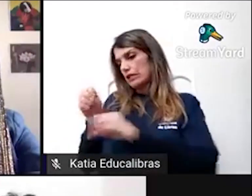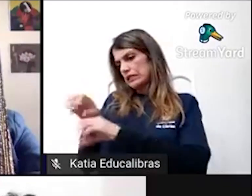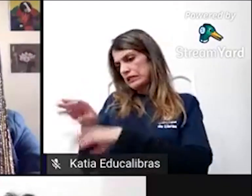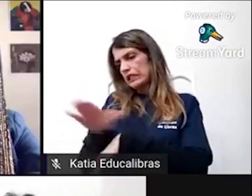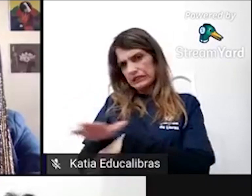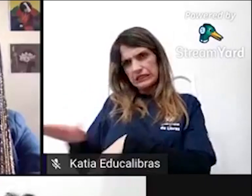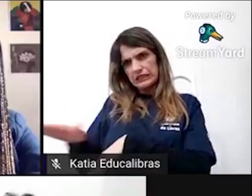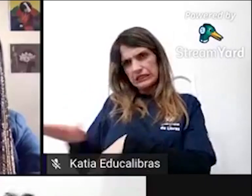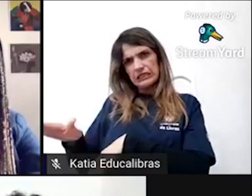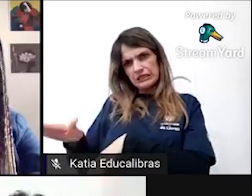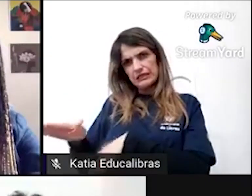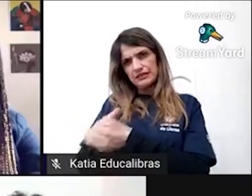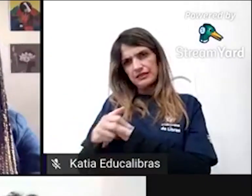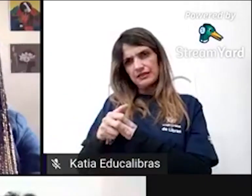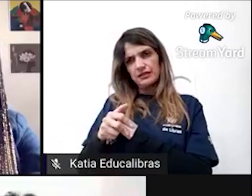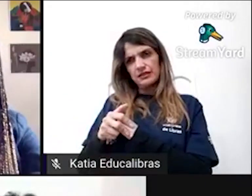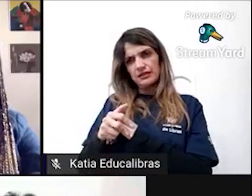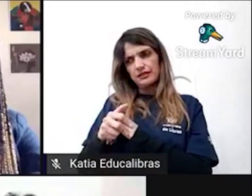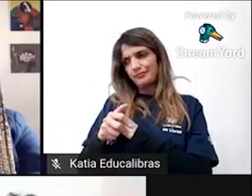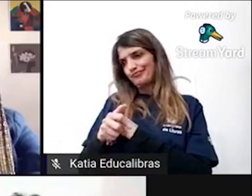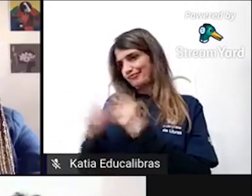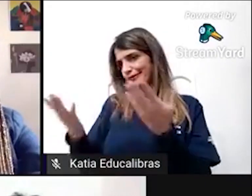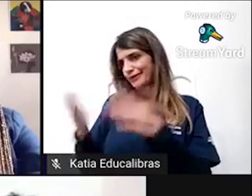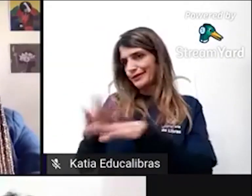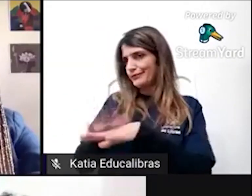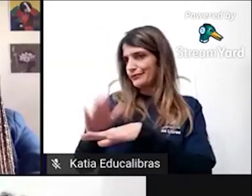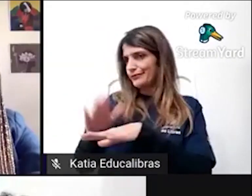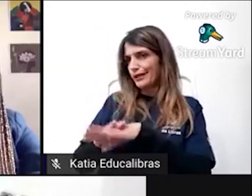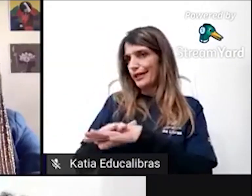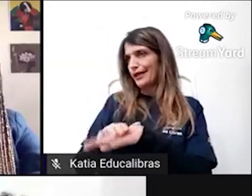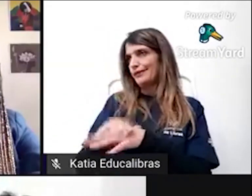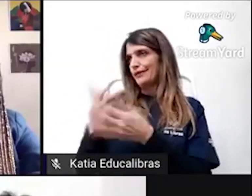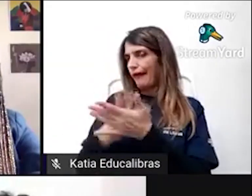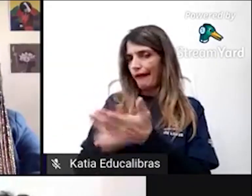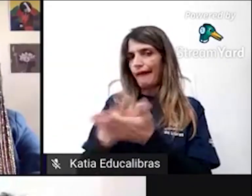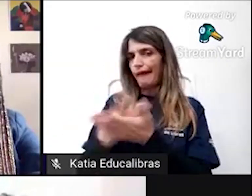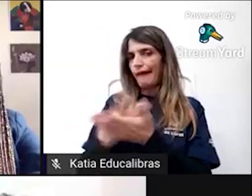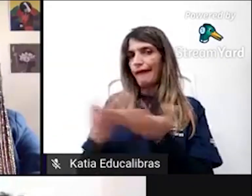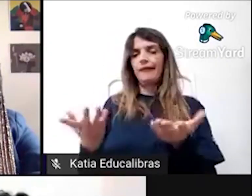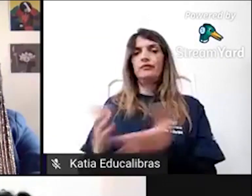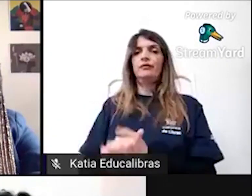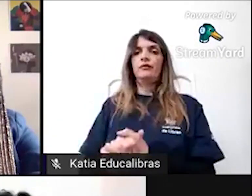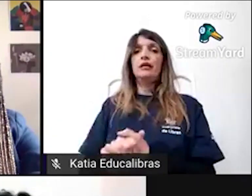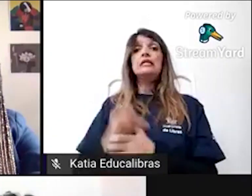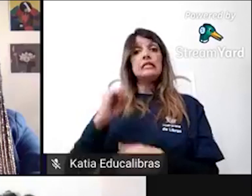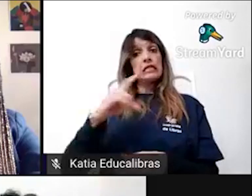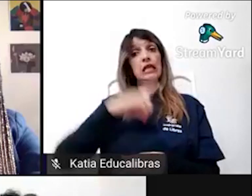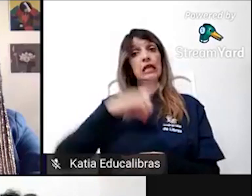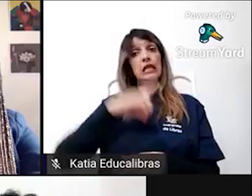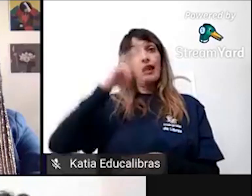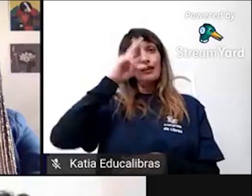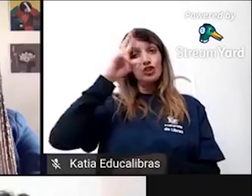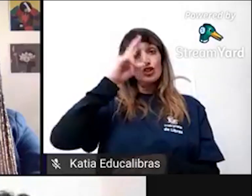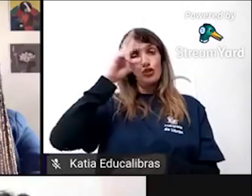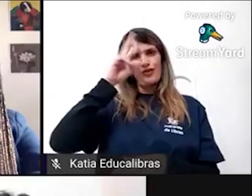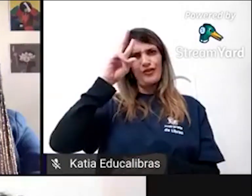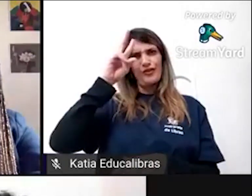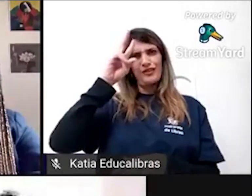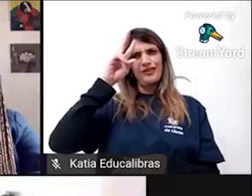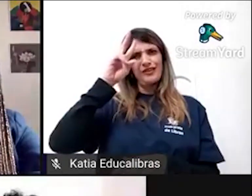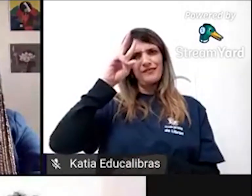determinada situação que ela fez, que não foi agradável, se tem uma história que vai